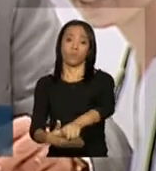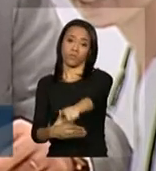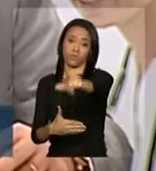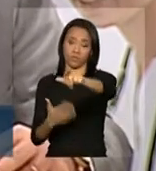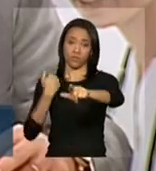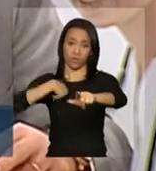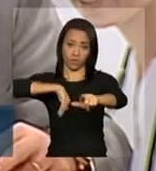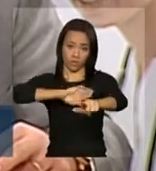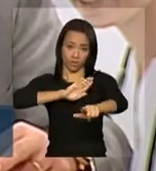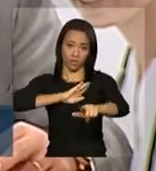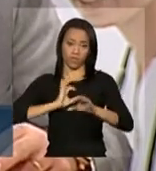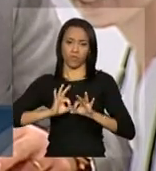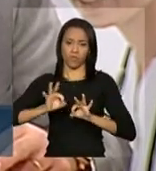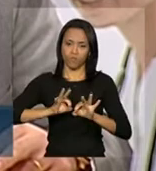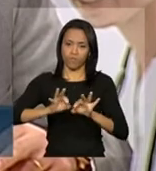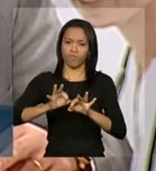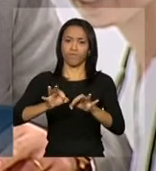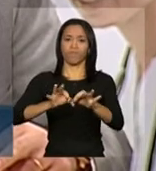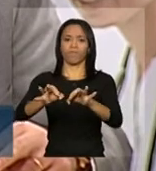estamos